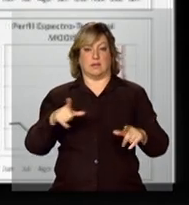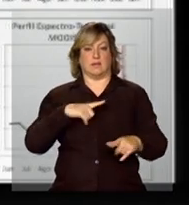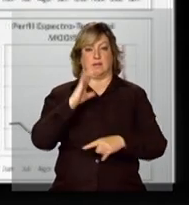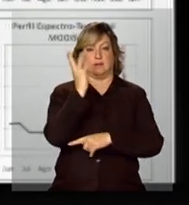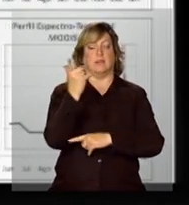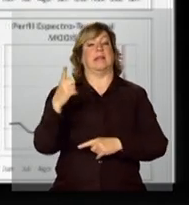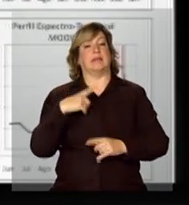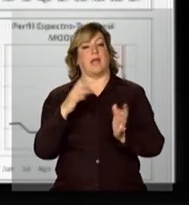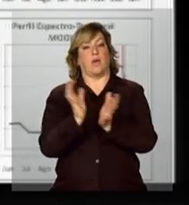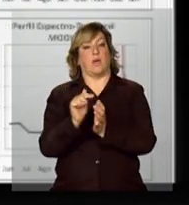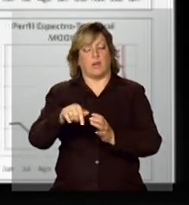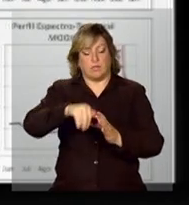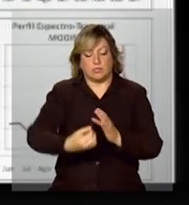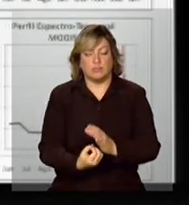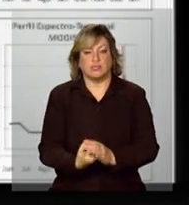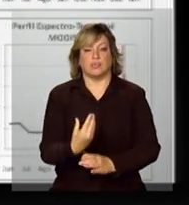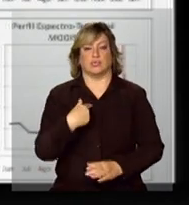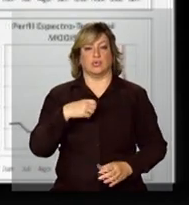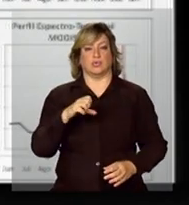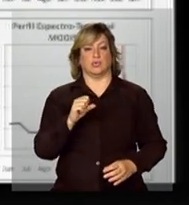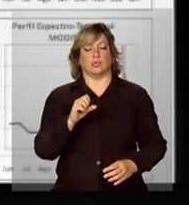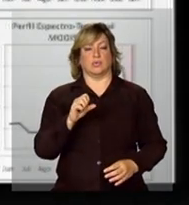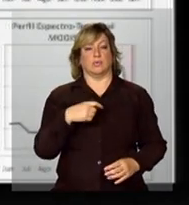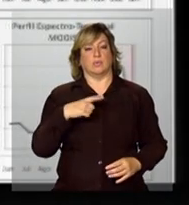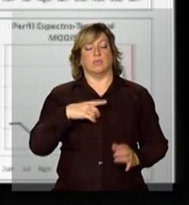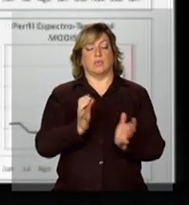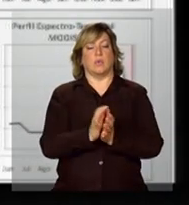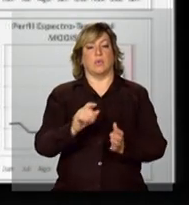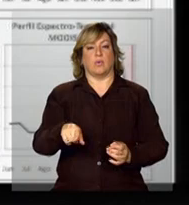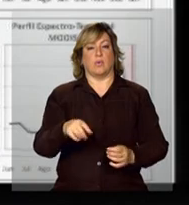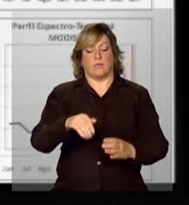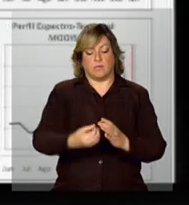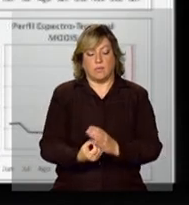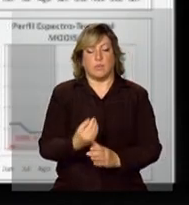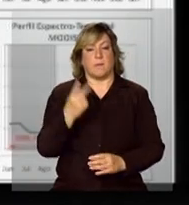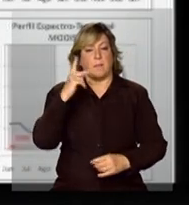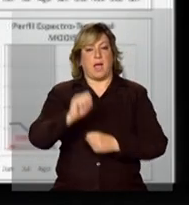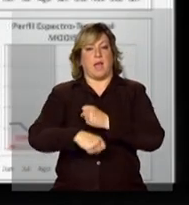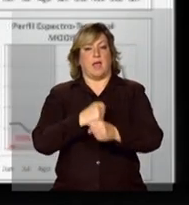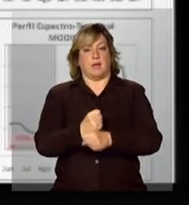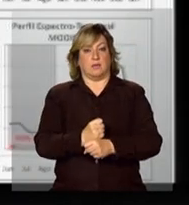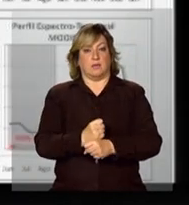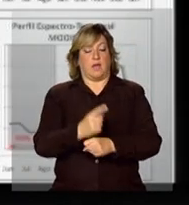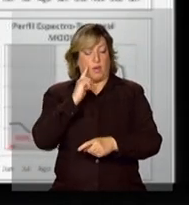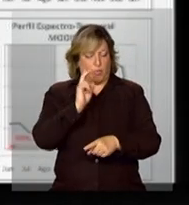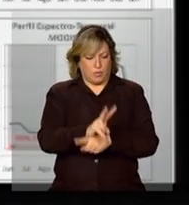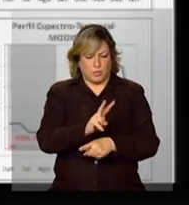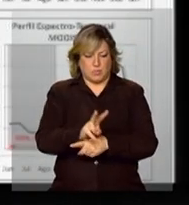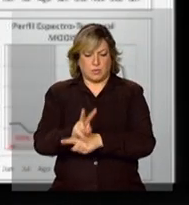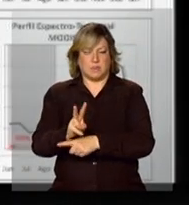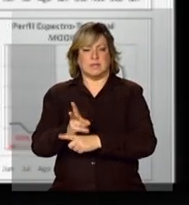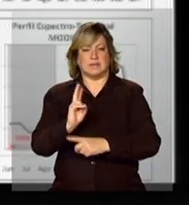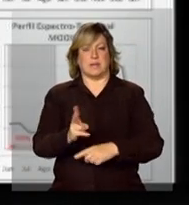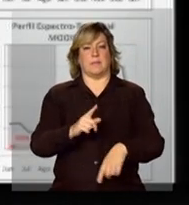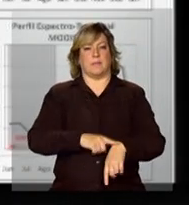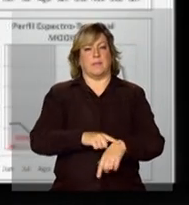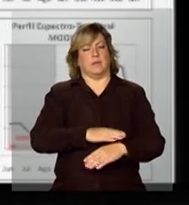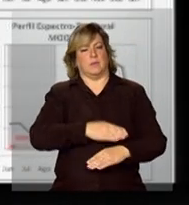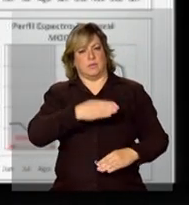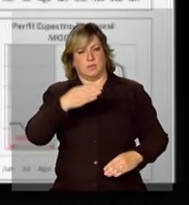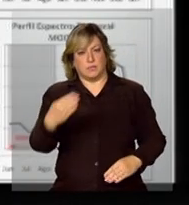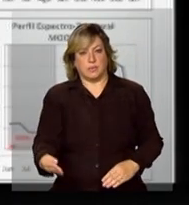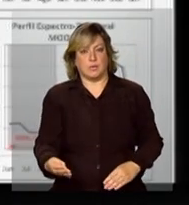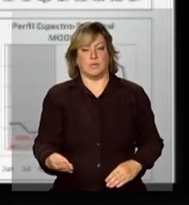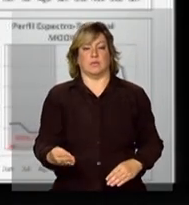que tem parte dele plantado com uma cultura anual. E fazendo, então, esse acompanhamento ao longo de todo o ciclo,